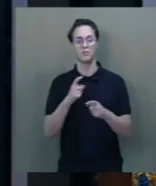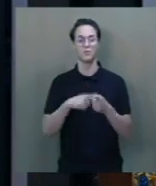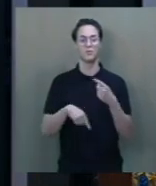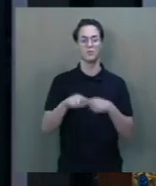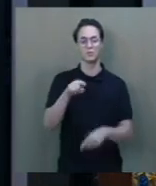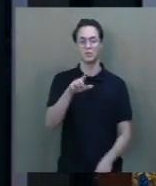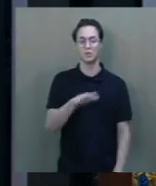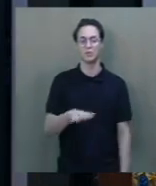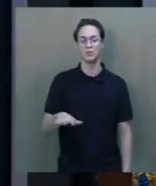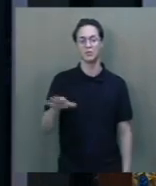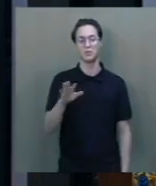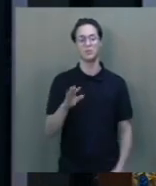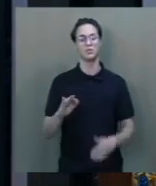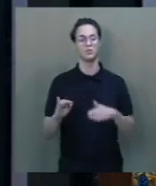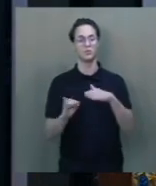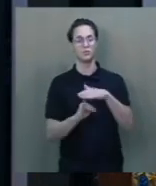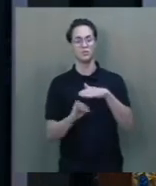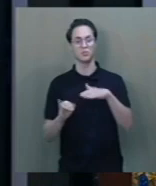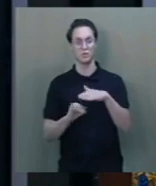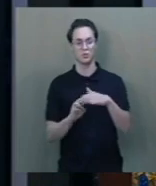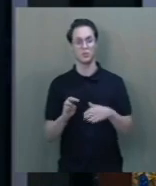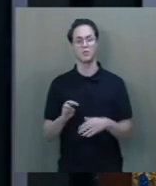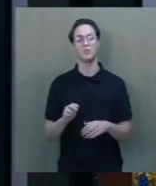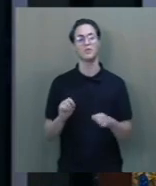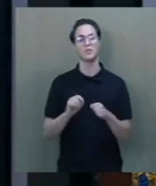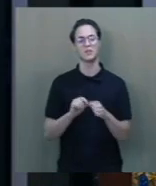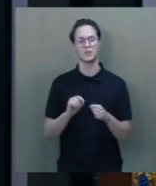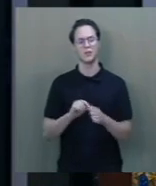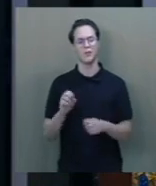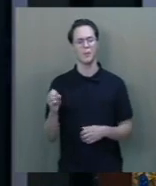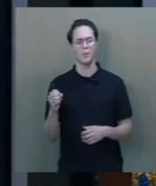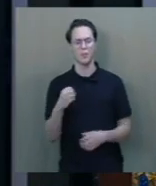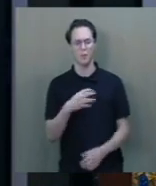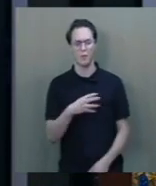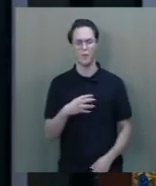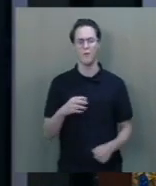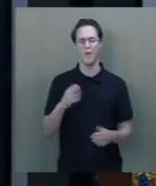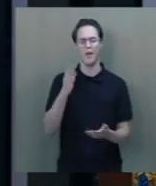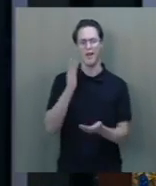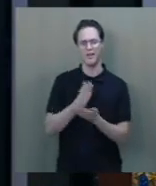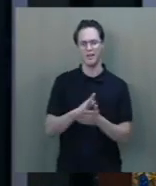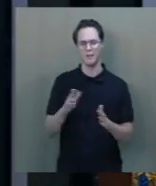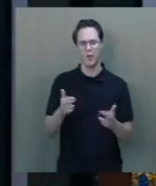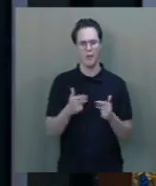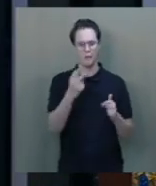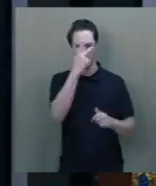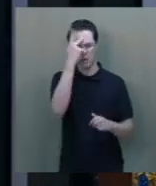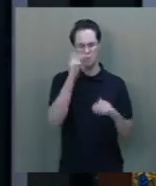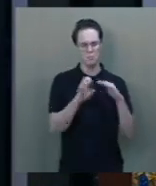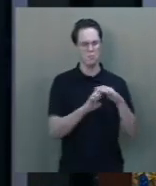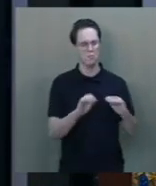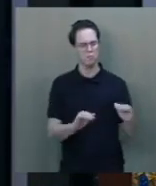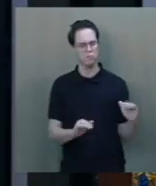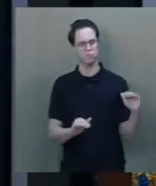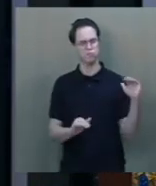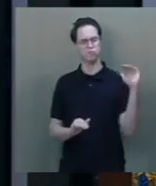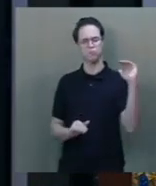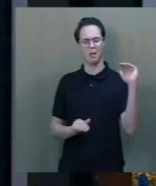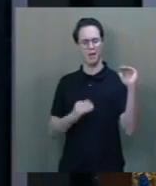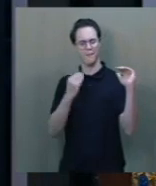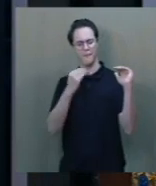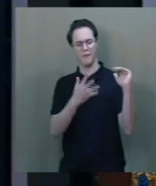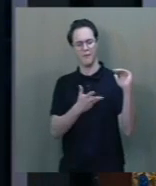espaço institucional, modernizar, acabar com os lobbies que privilegiavam meia dúzia de